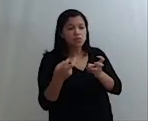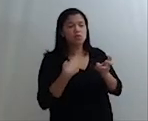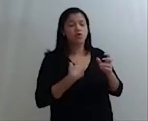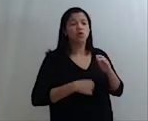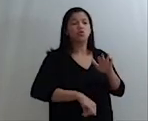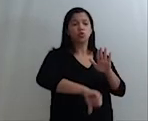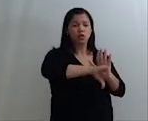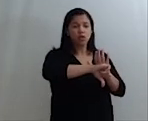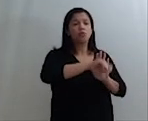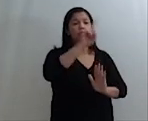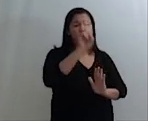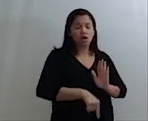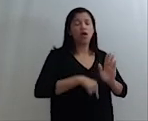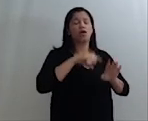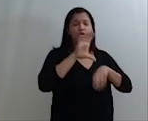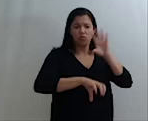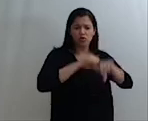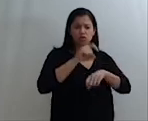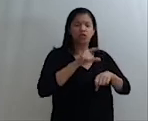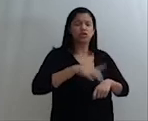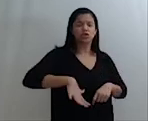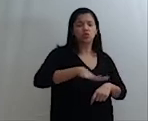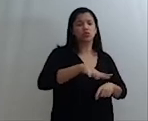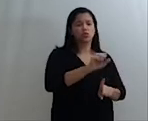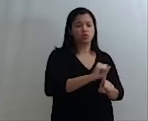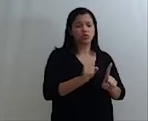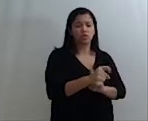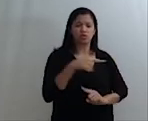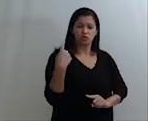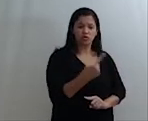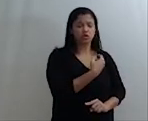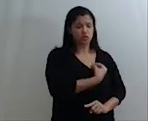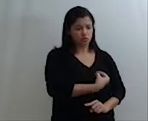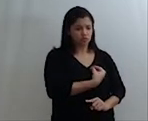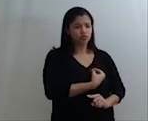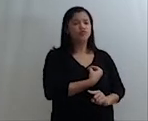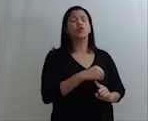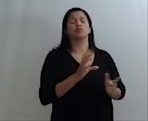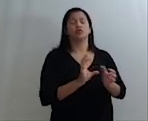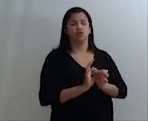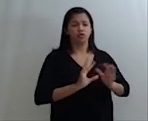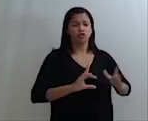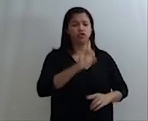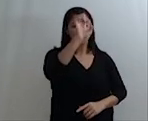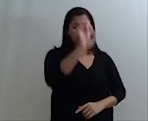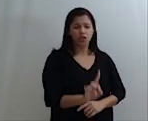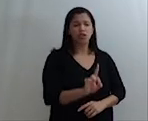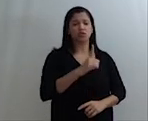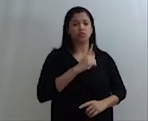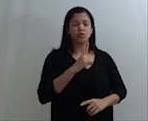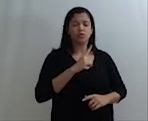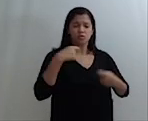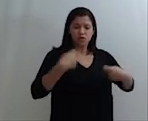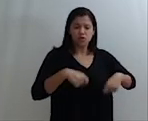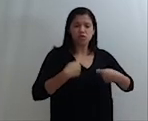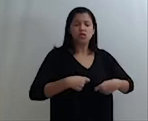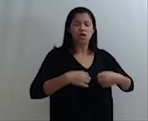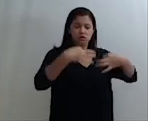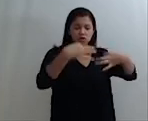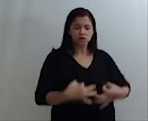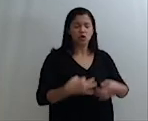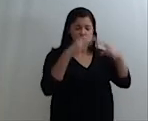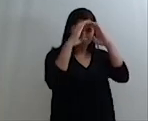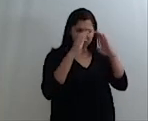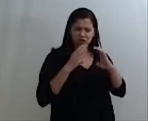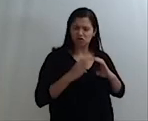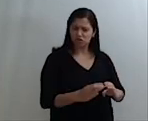almejada por toda a sociedade todavia Vivendo Num estado democrático de direito há de correr de ocorrer com obediência irrestrita